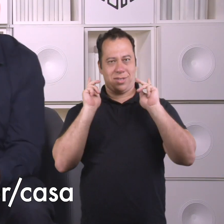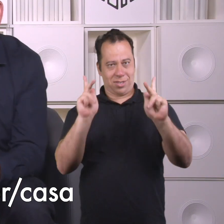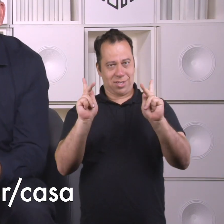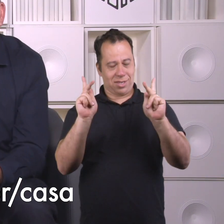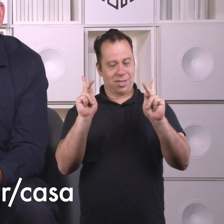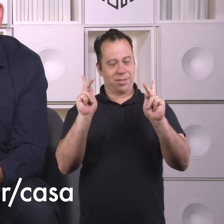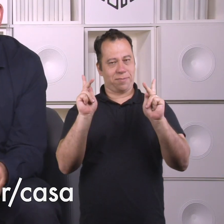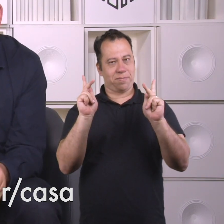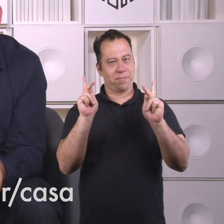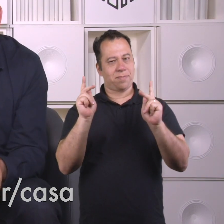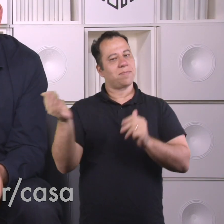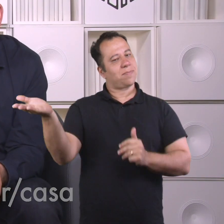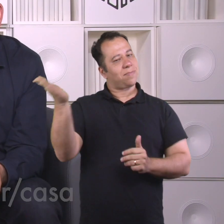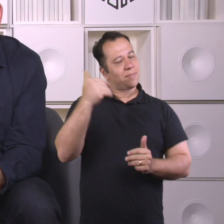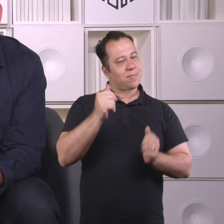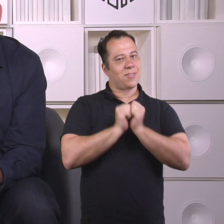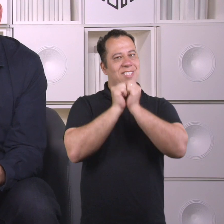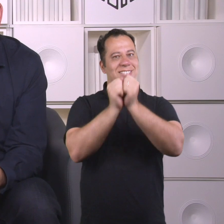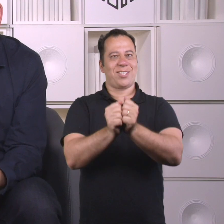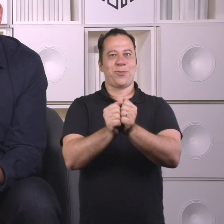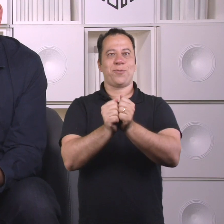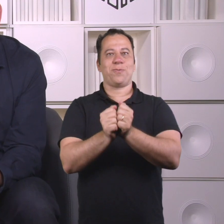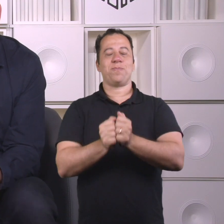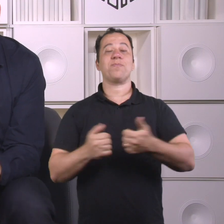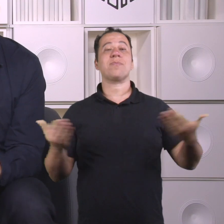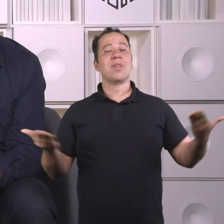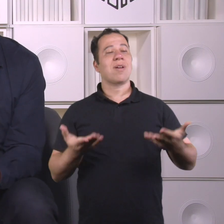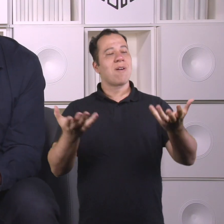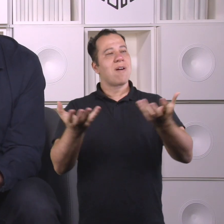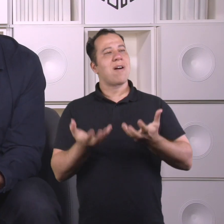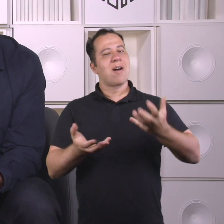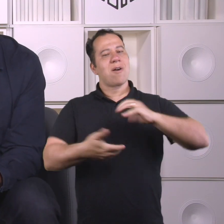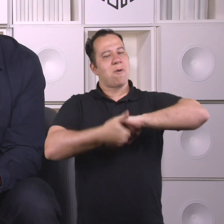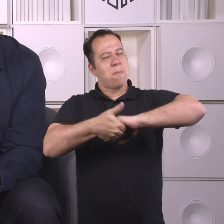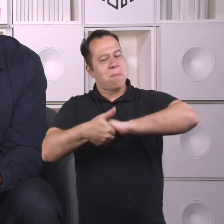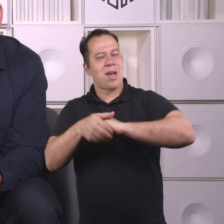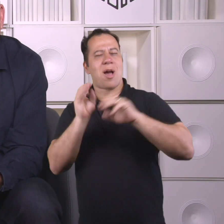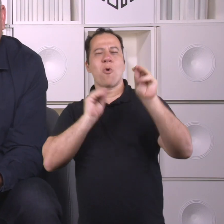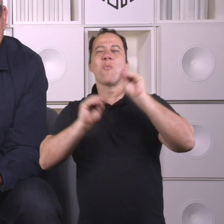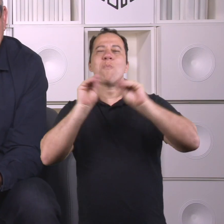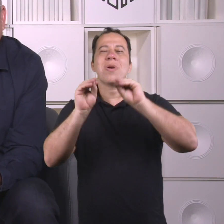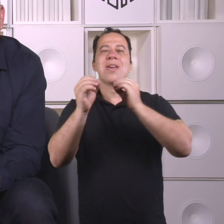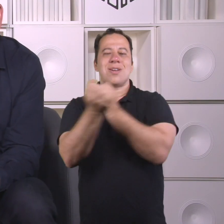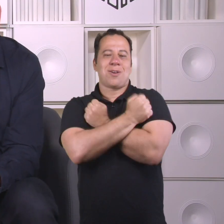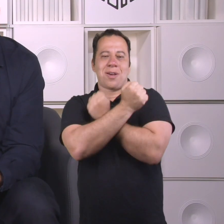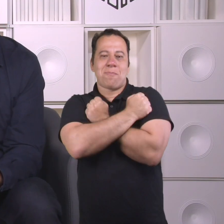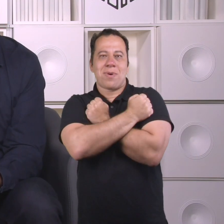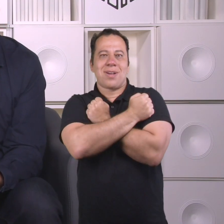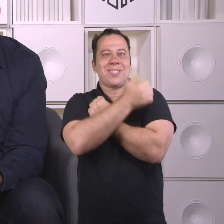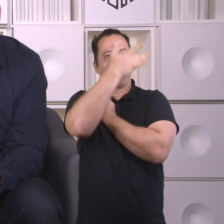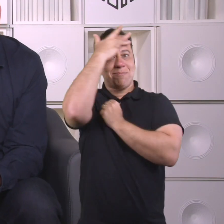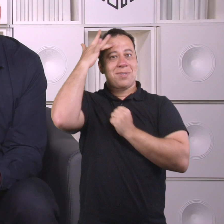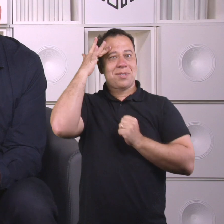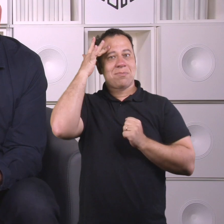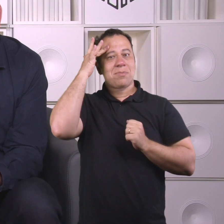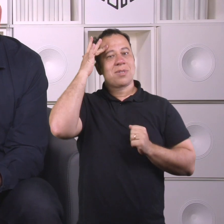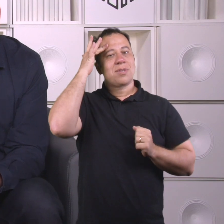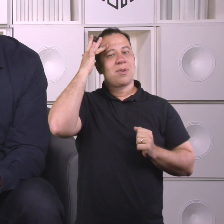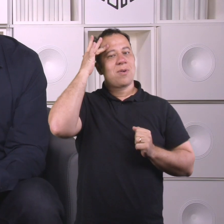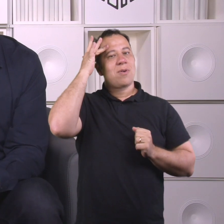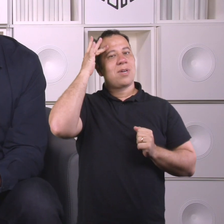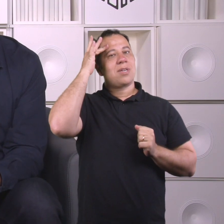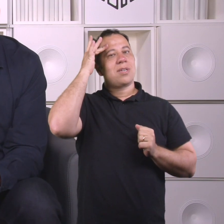ibab.com.br/casa. Então participe. Quero mandar um beijo, um abraço para os irmãos que se reúnem